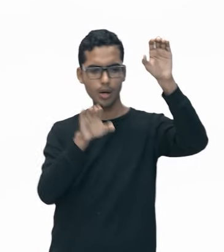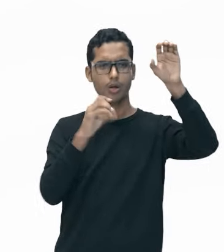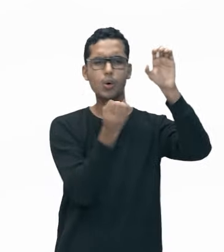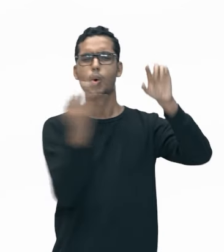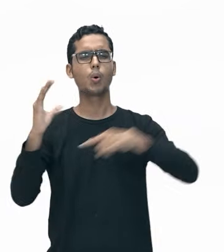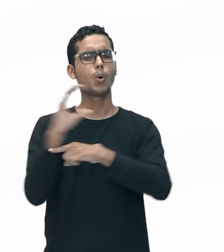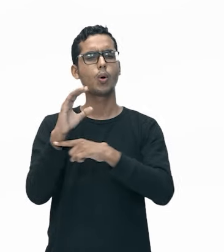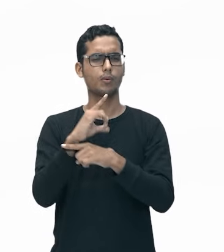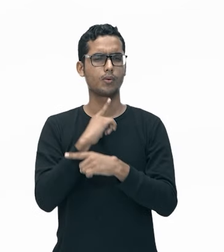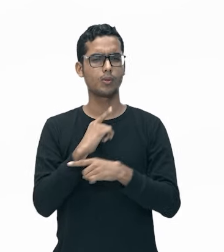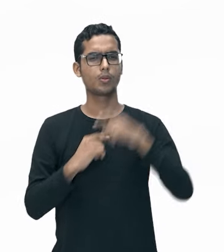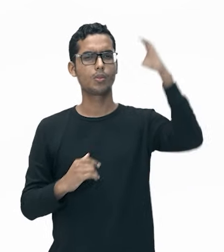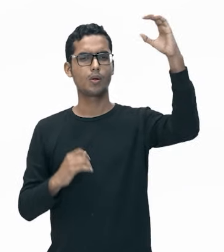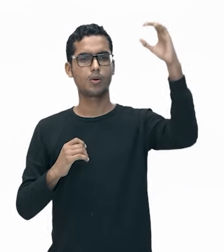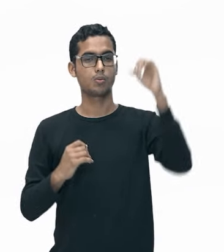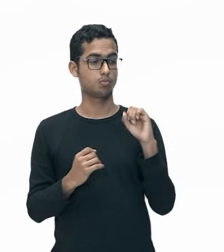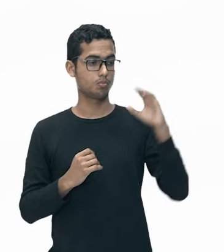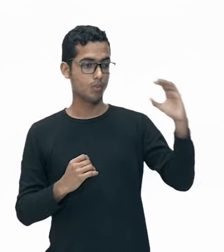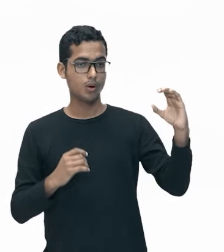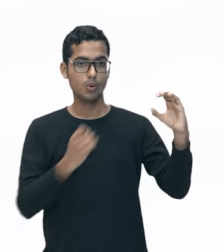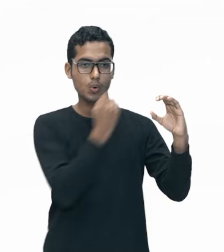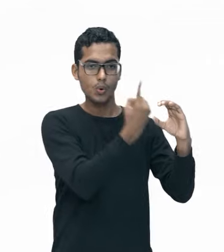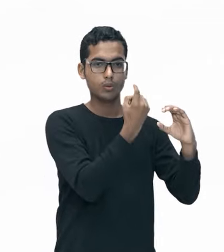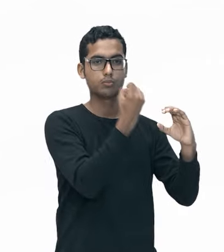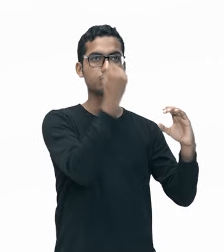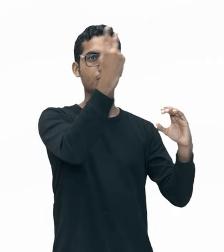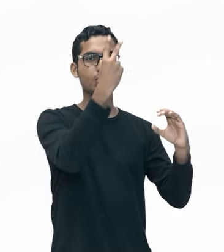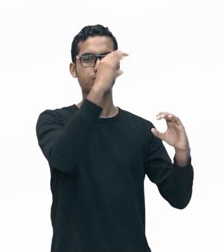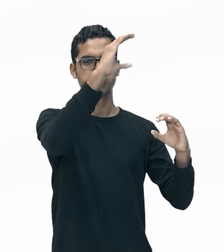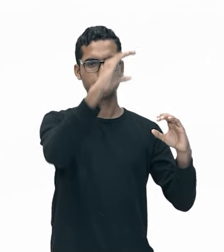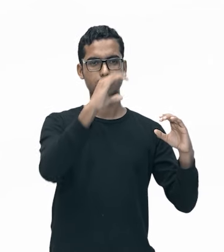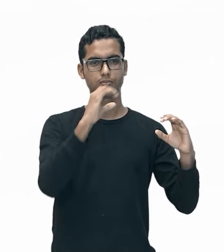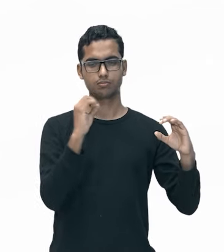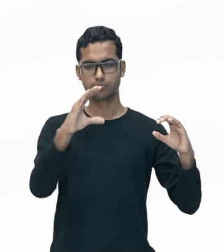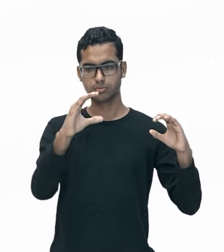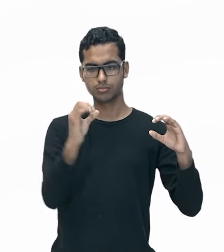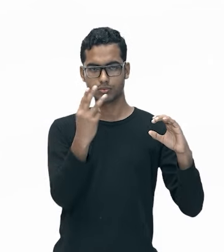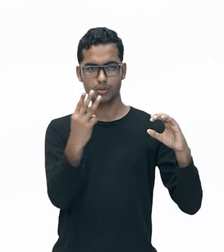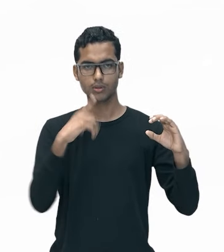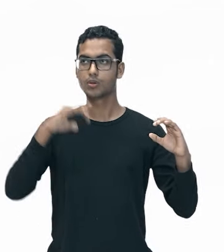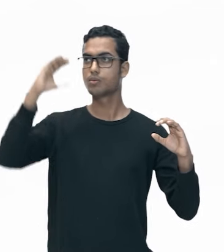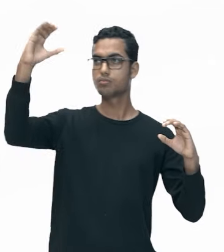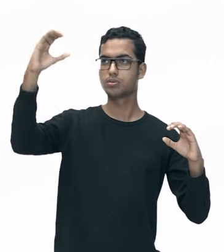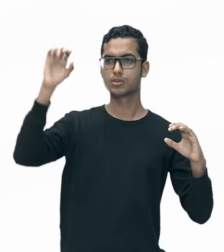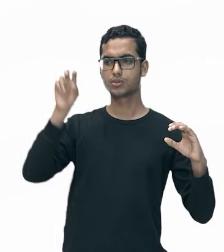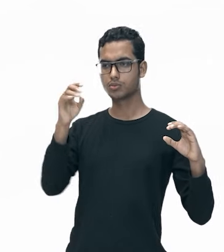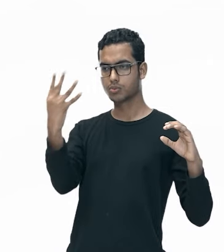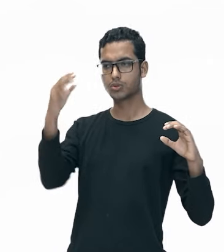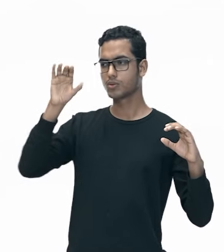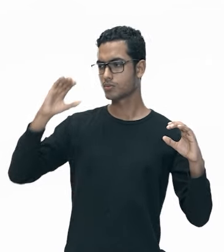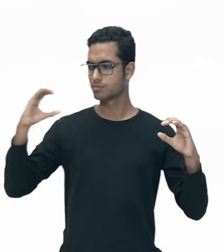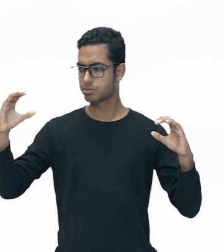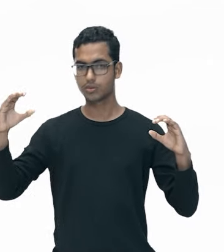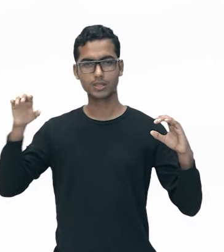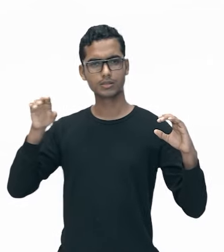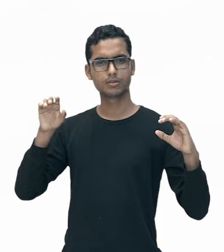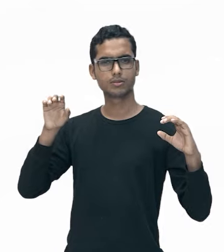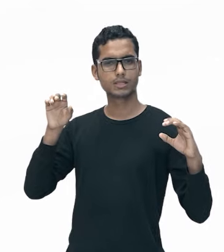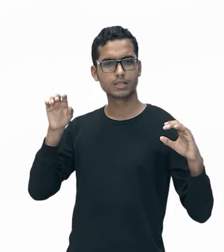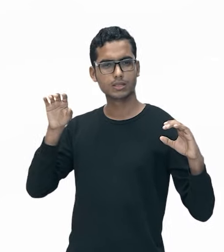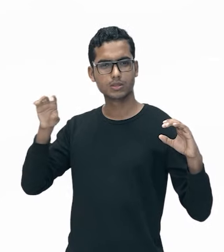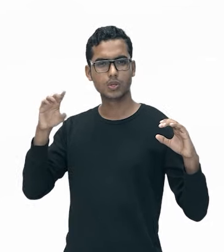1 2 3 4 5 6 carbonos tá então